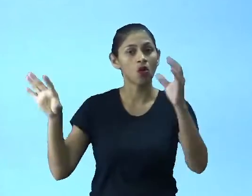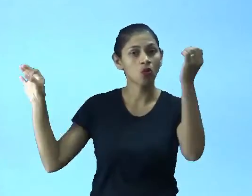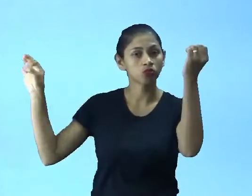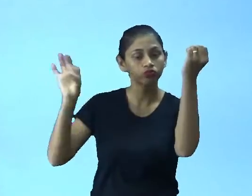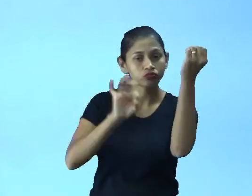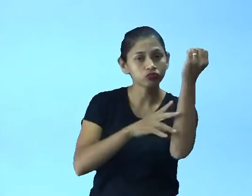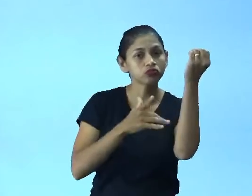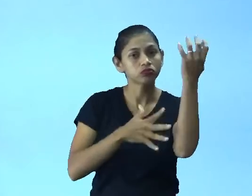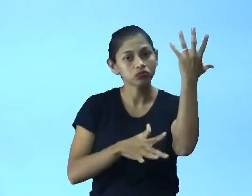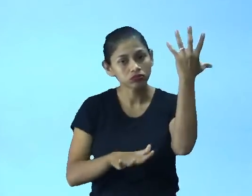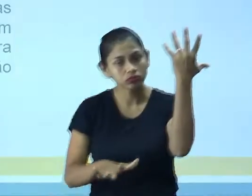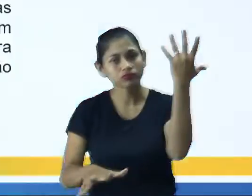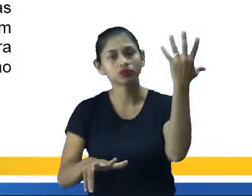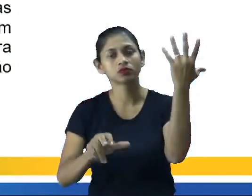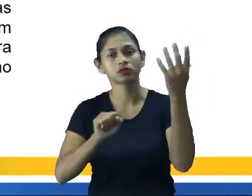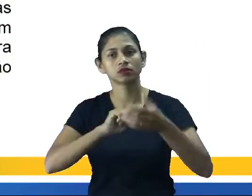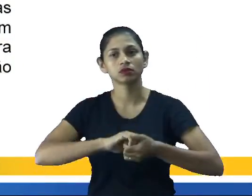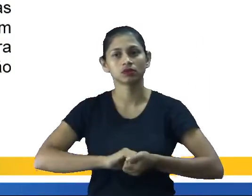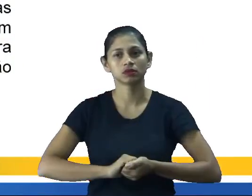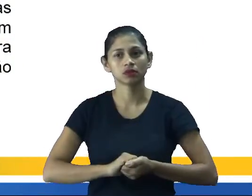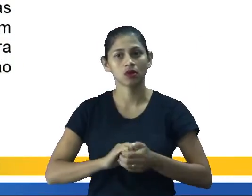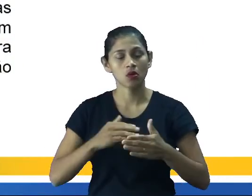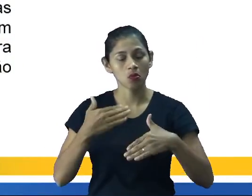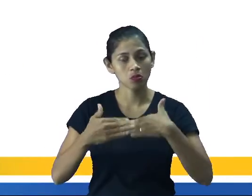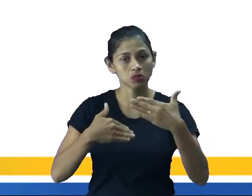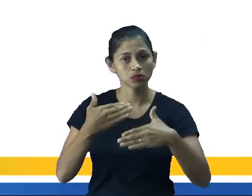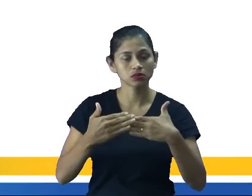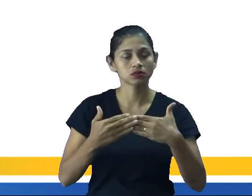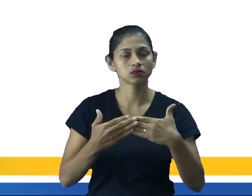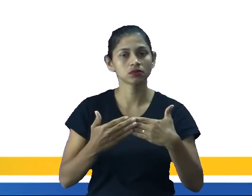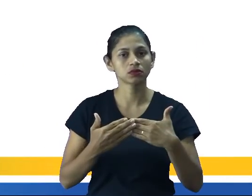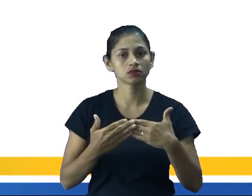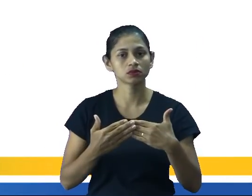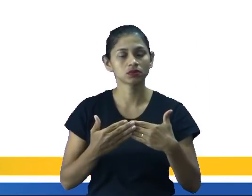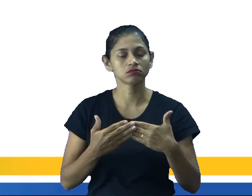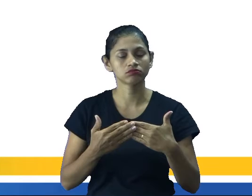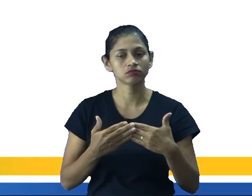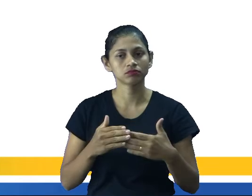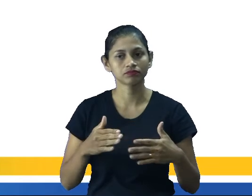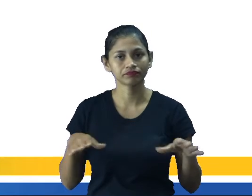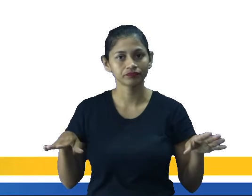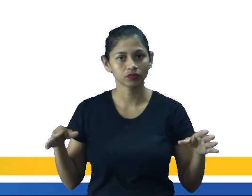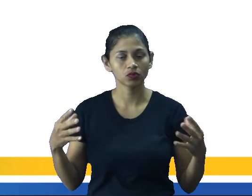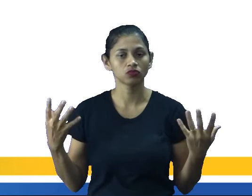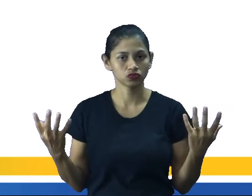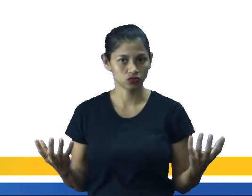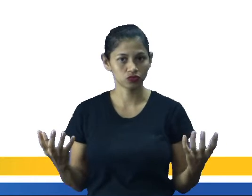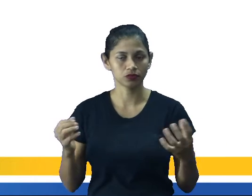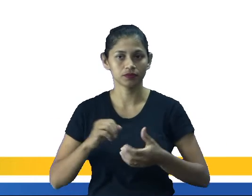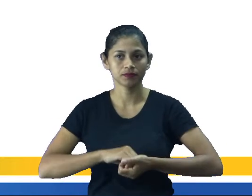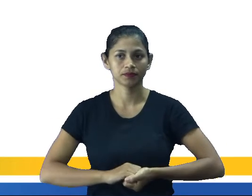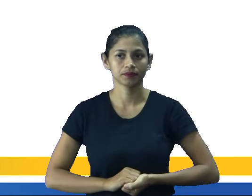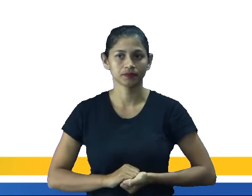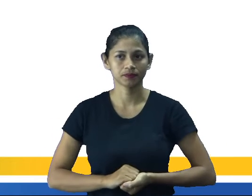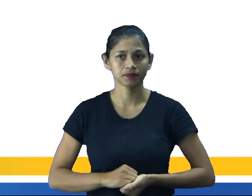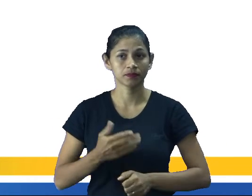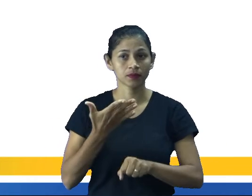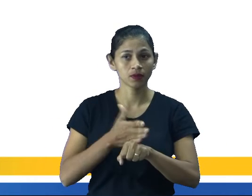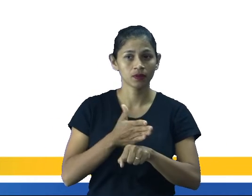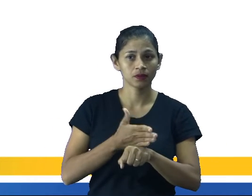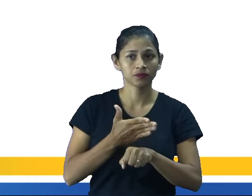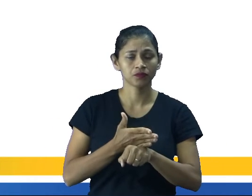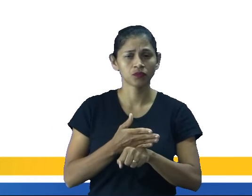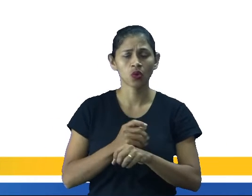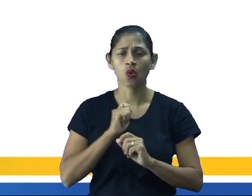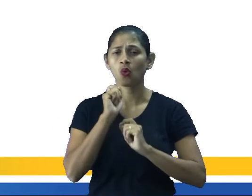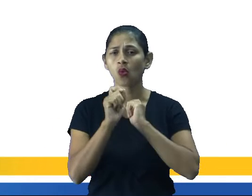fotossíntese. Então é processo que para ambas ocorrem. Bom, vamos lá para o nosso exercício. Vamos ver o que a gente aprendeu aí durante